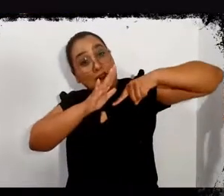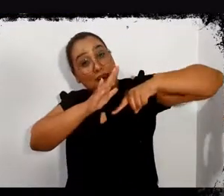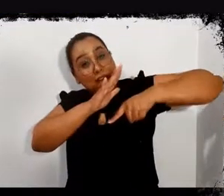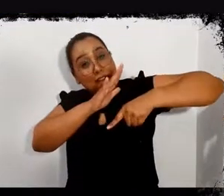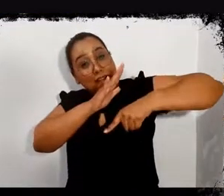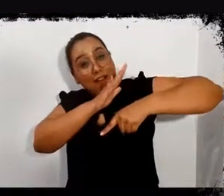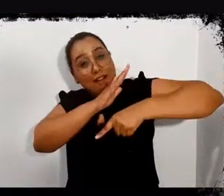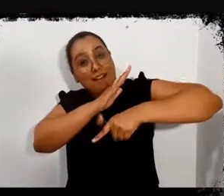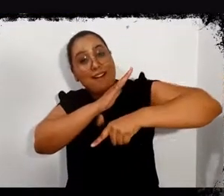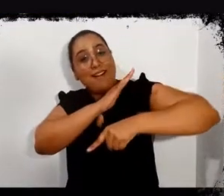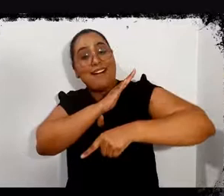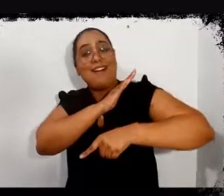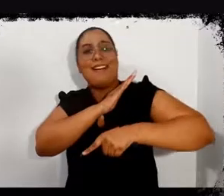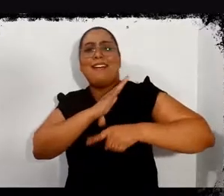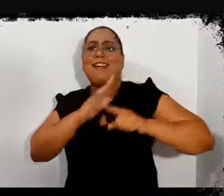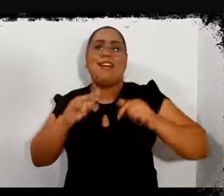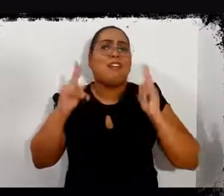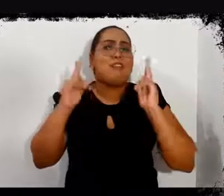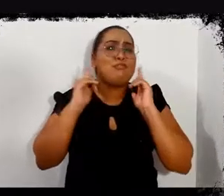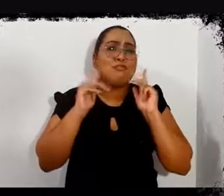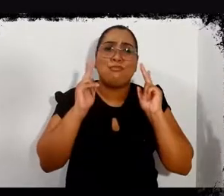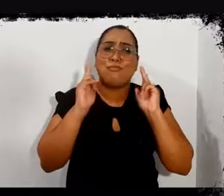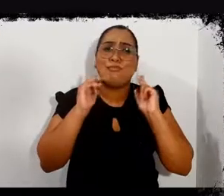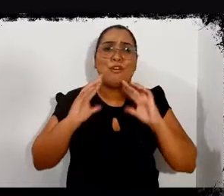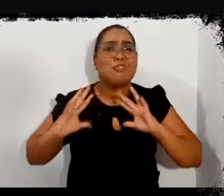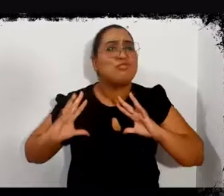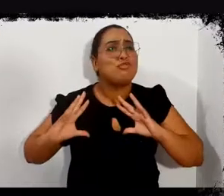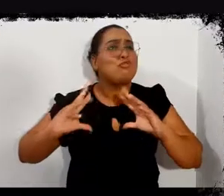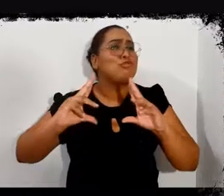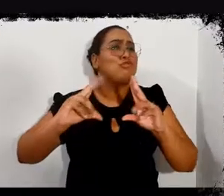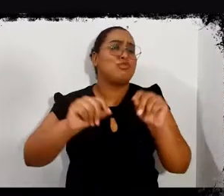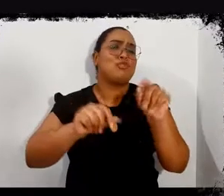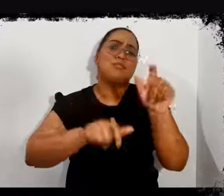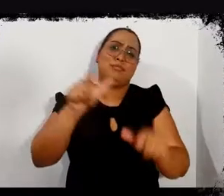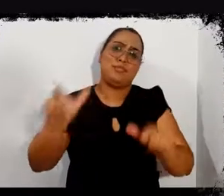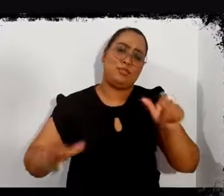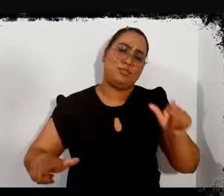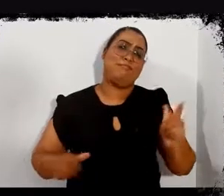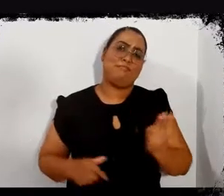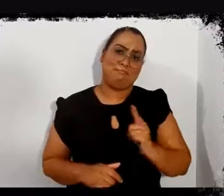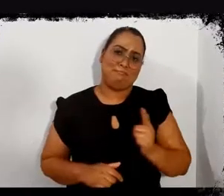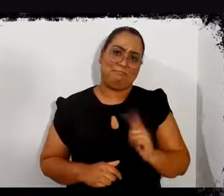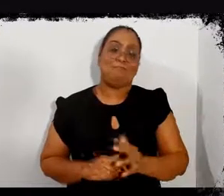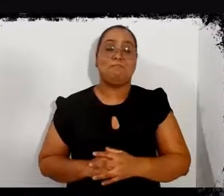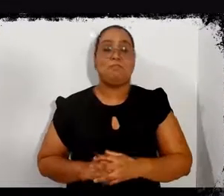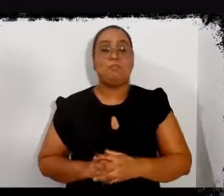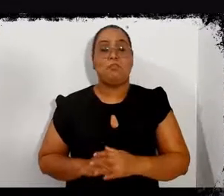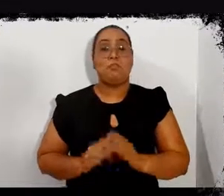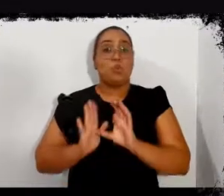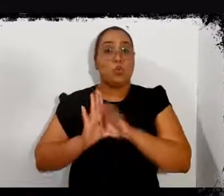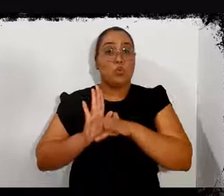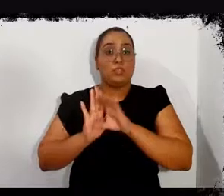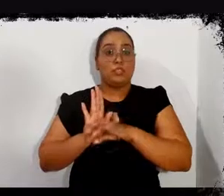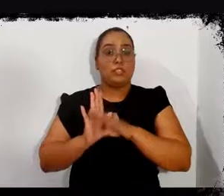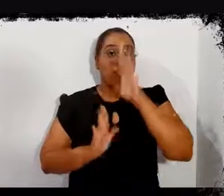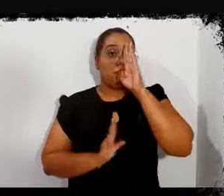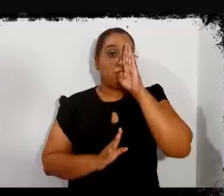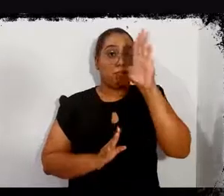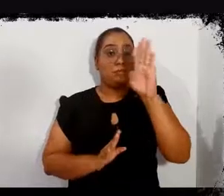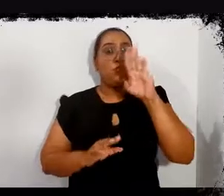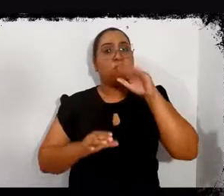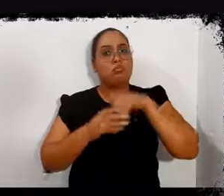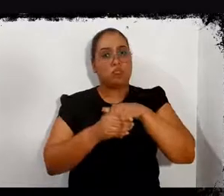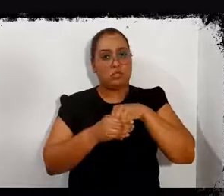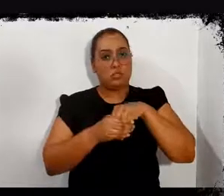é a individuação, um processo psíquico no decorrer do